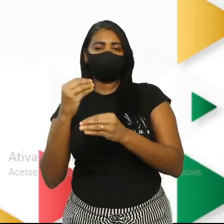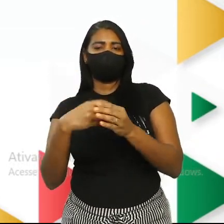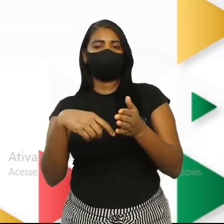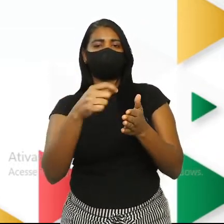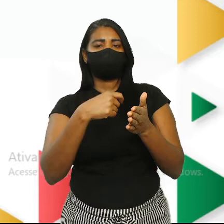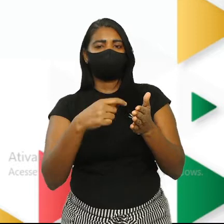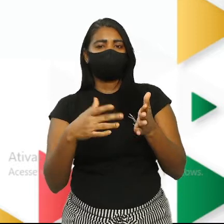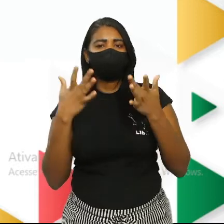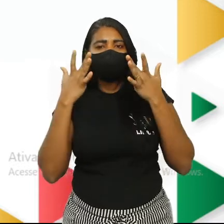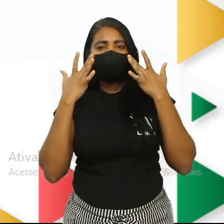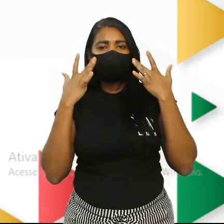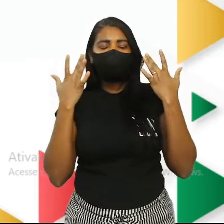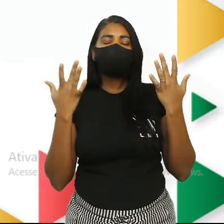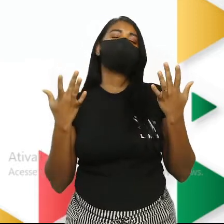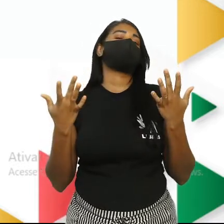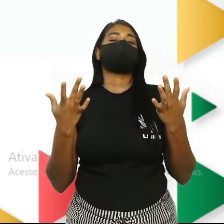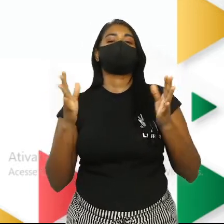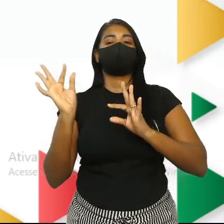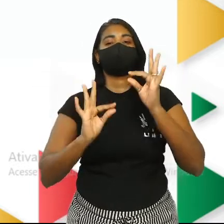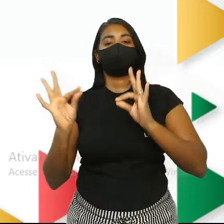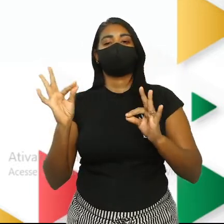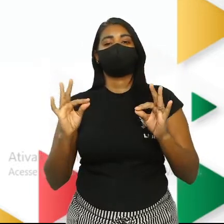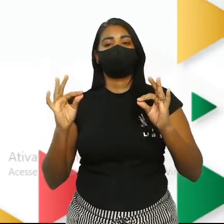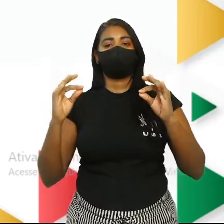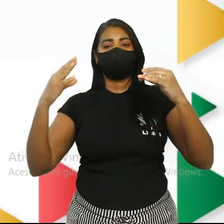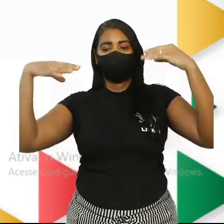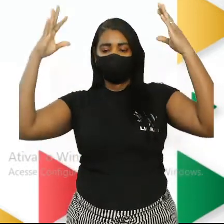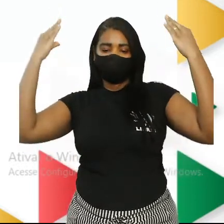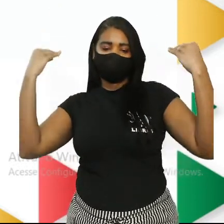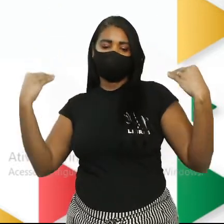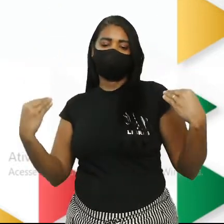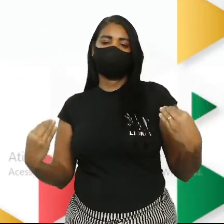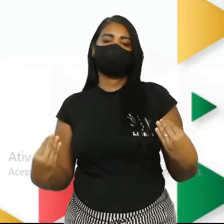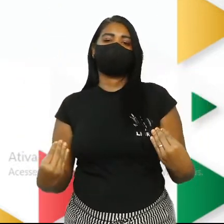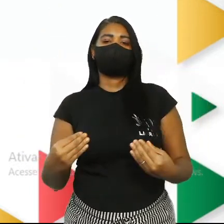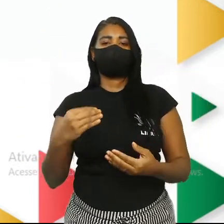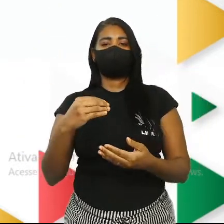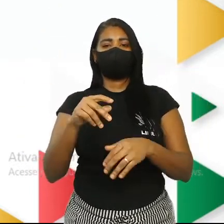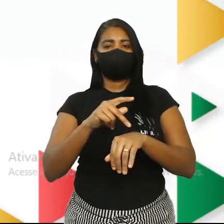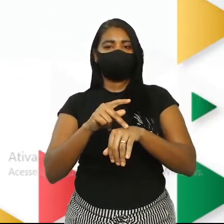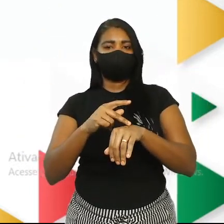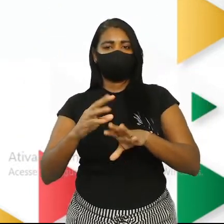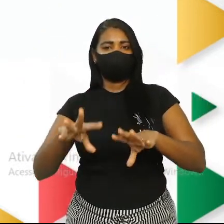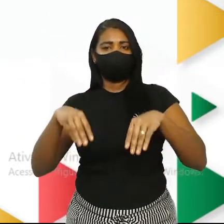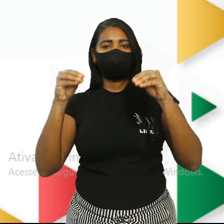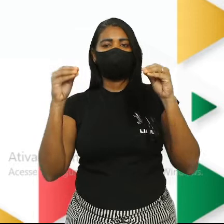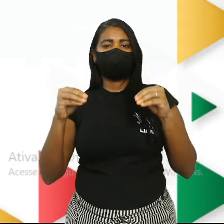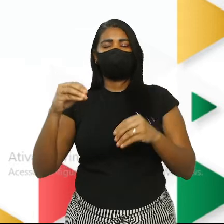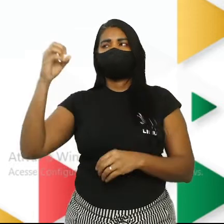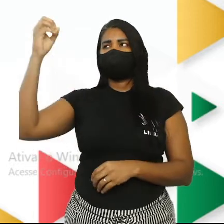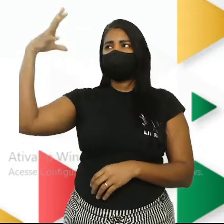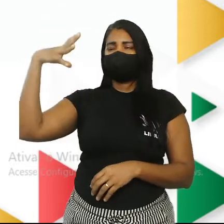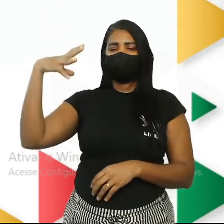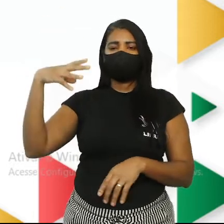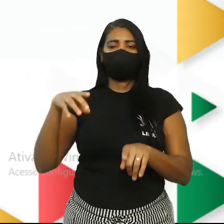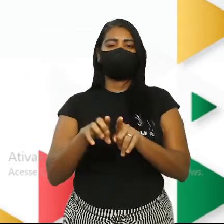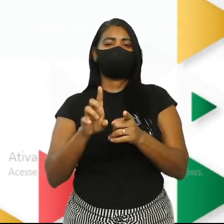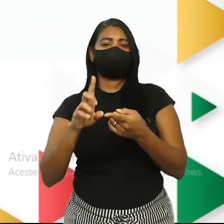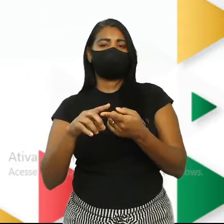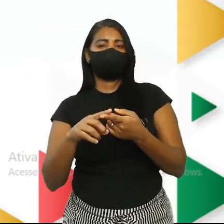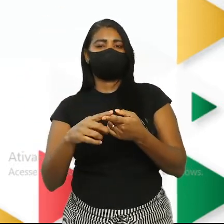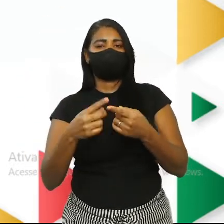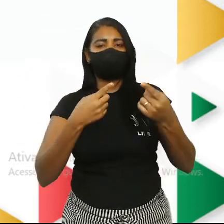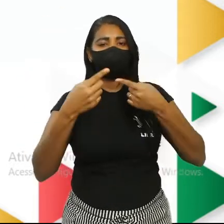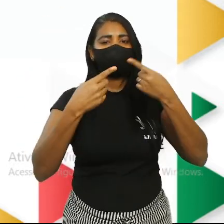ele neutraliza essa parte atrás dele com uma cortina preta, põe um foco de luz, tem um figurino preto também, e está